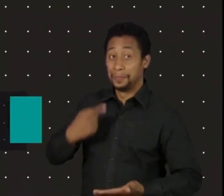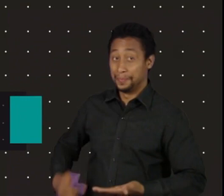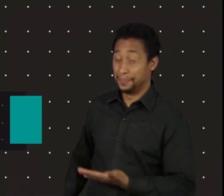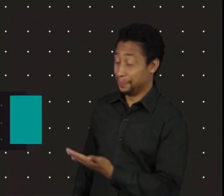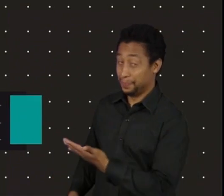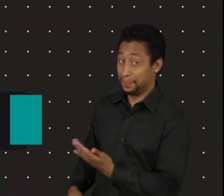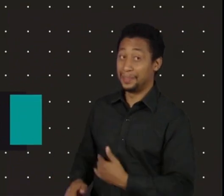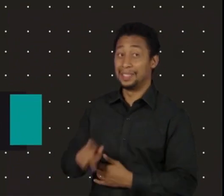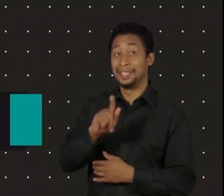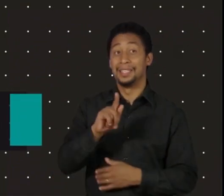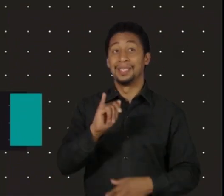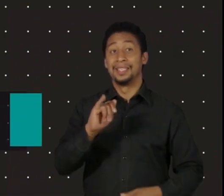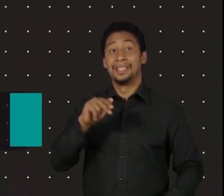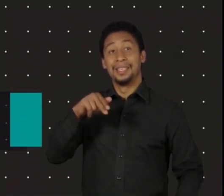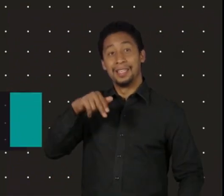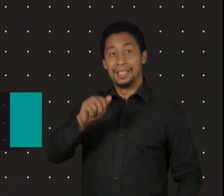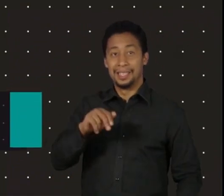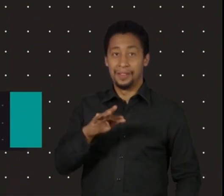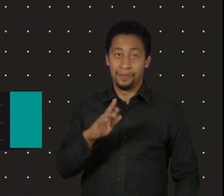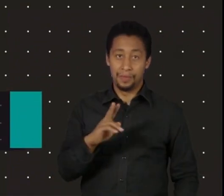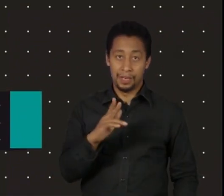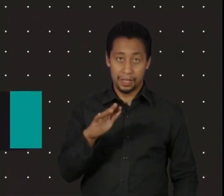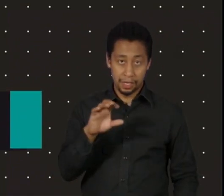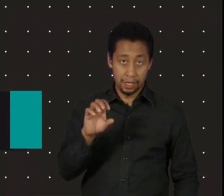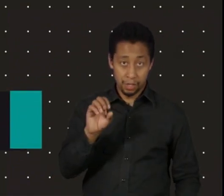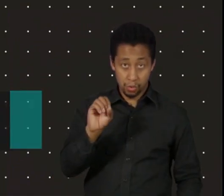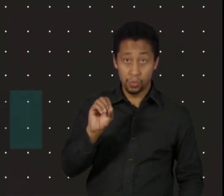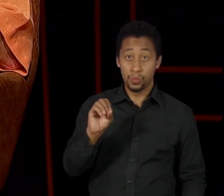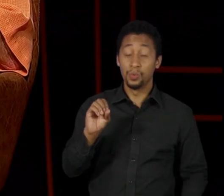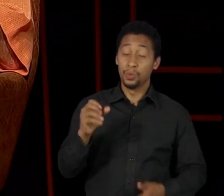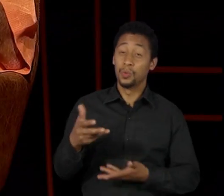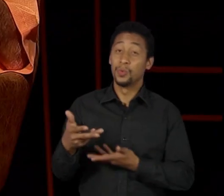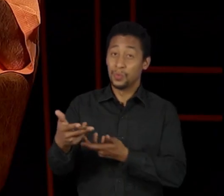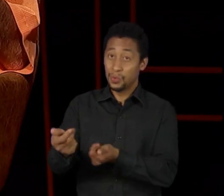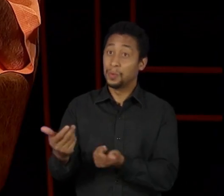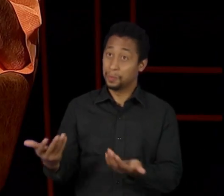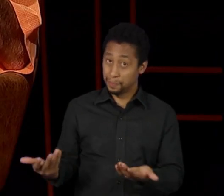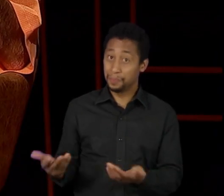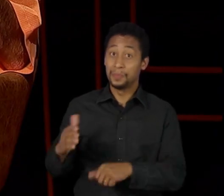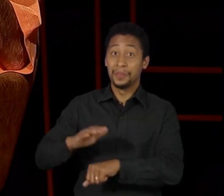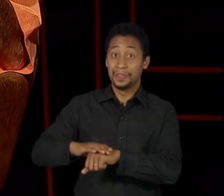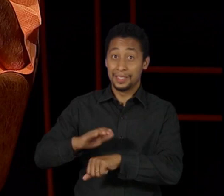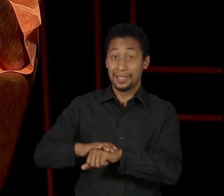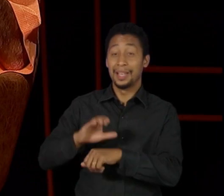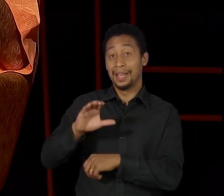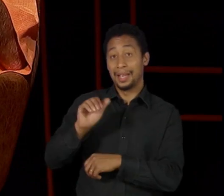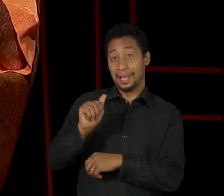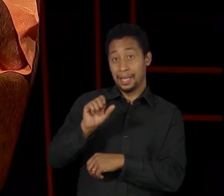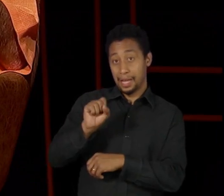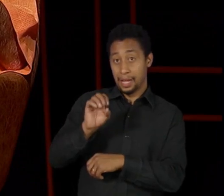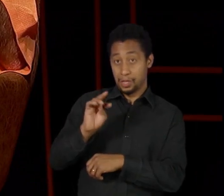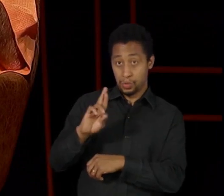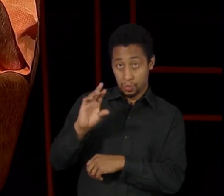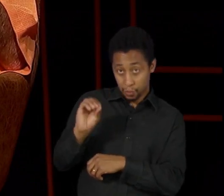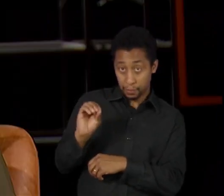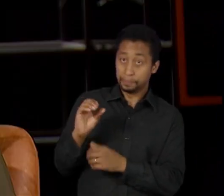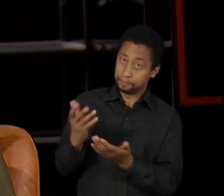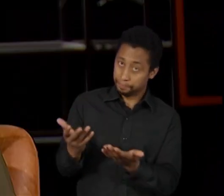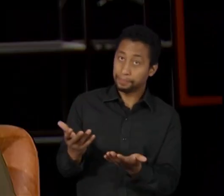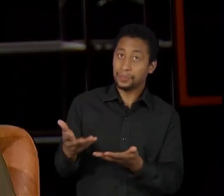fazer o que o Fagundes fazia, o irmão do Castro Alves, fazer o Luiz Antônio, se não me engano,